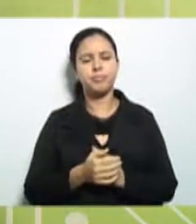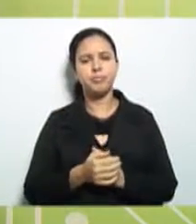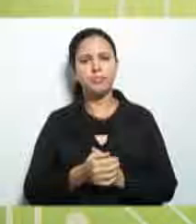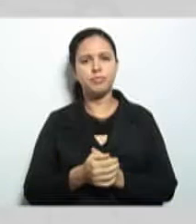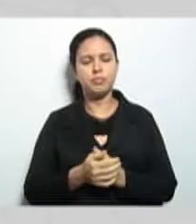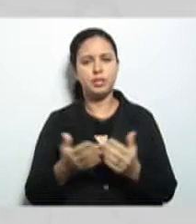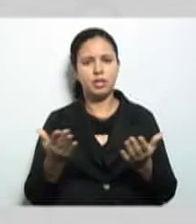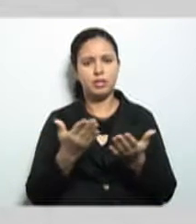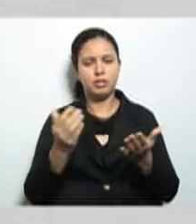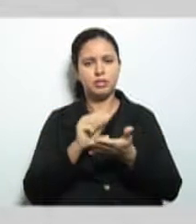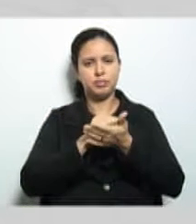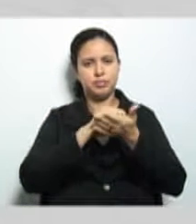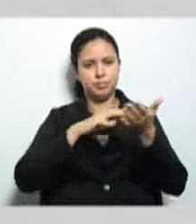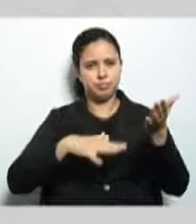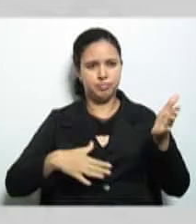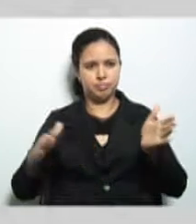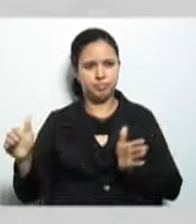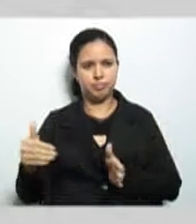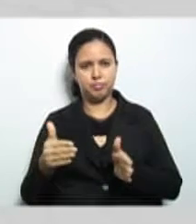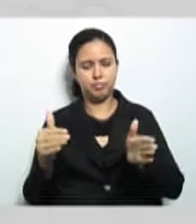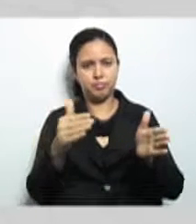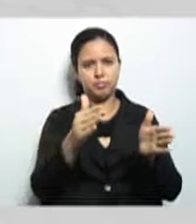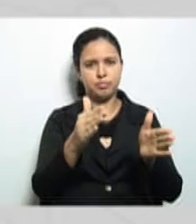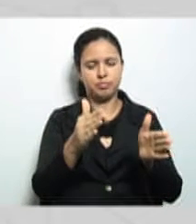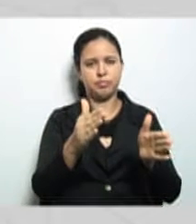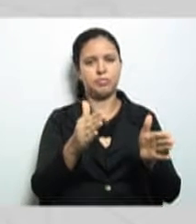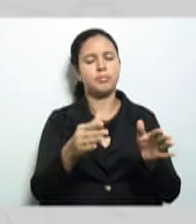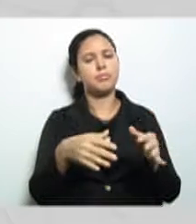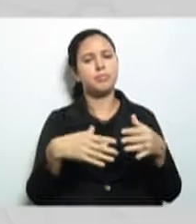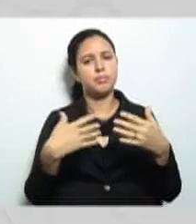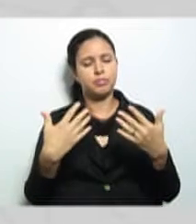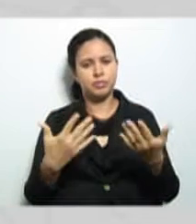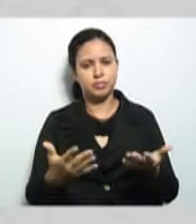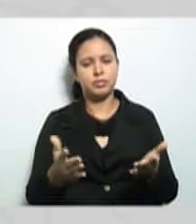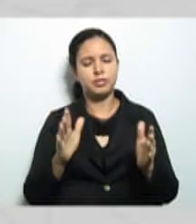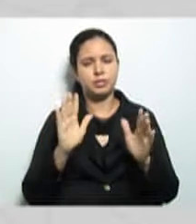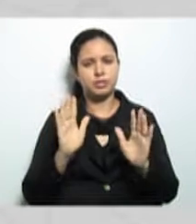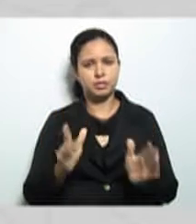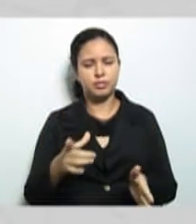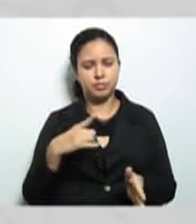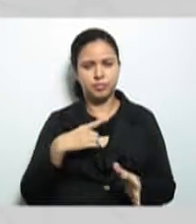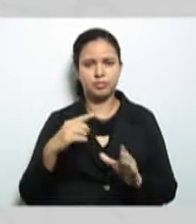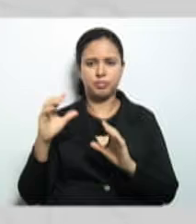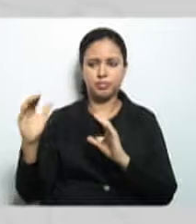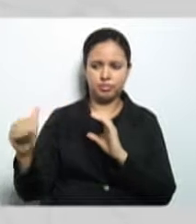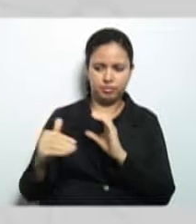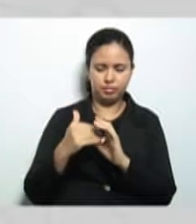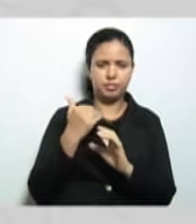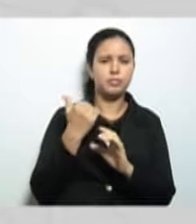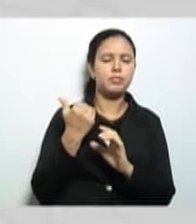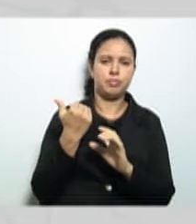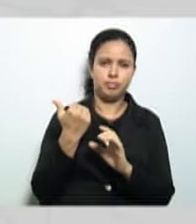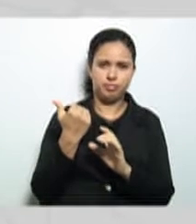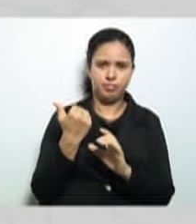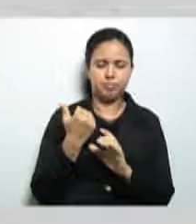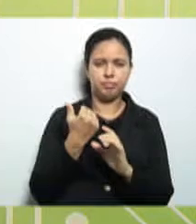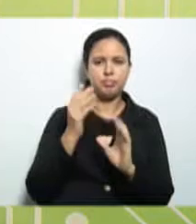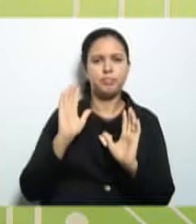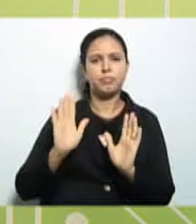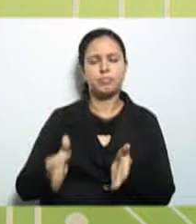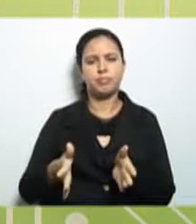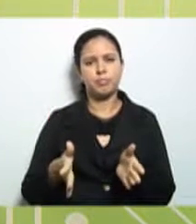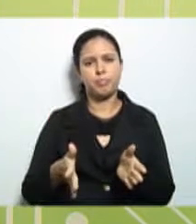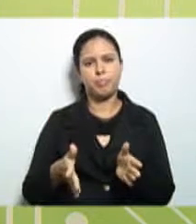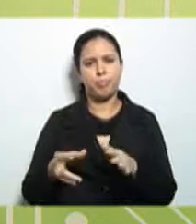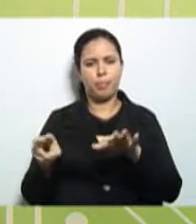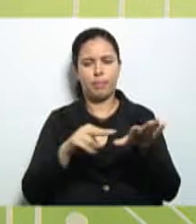nossa atividade de percurso. Felizmente, nós já tivemos retorno da atividade de percurso que foi passada lá